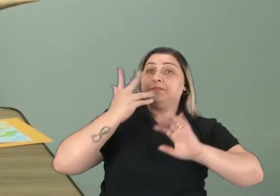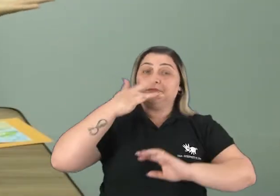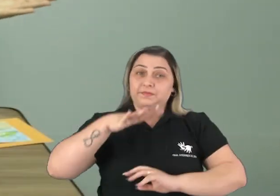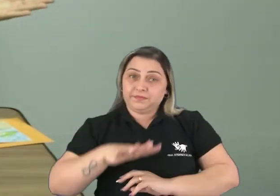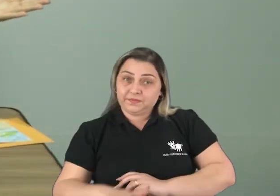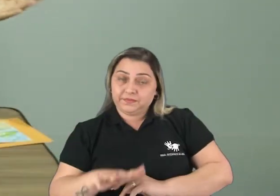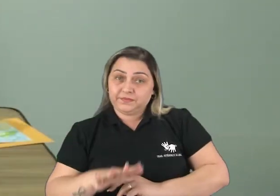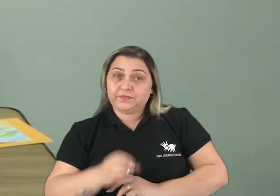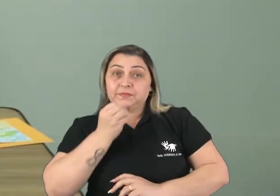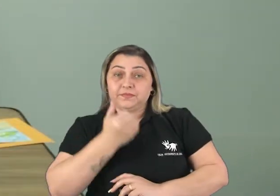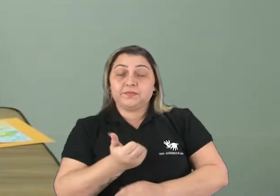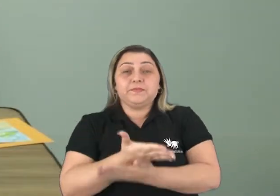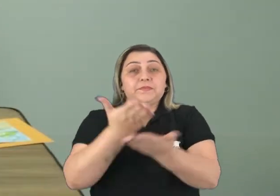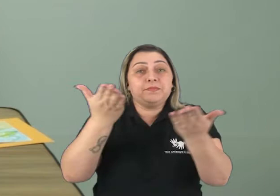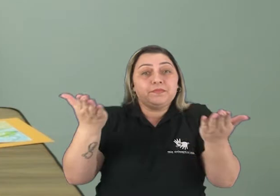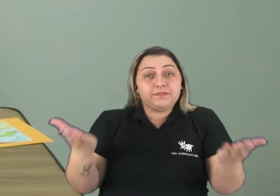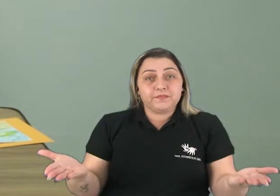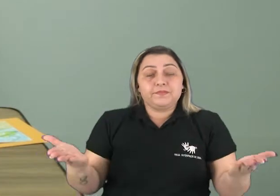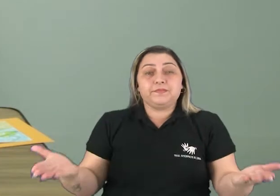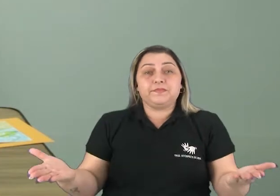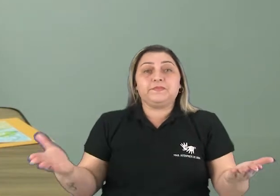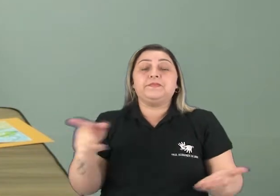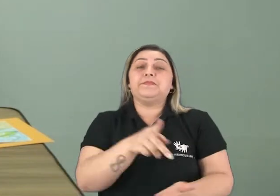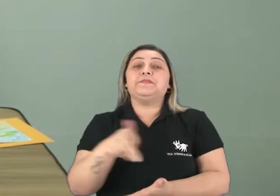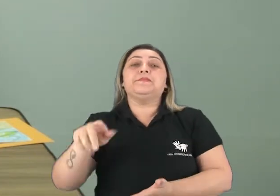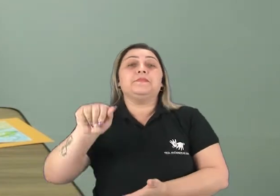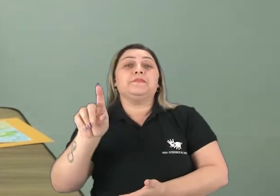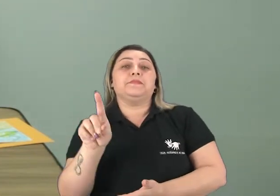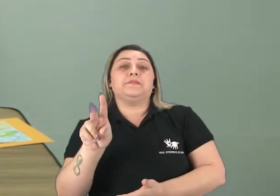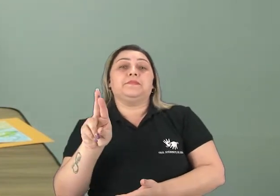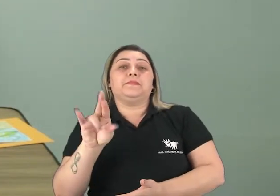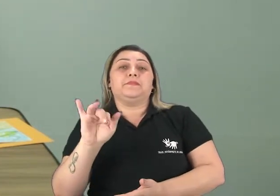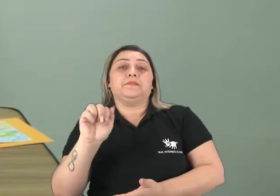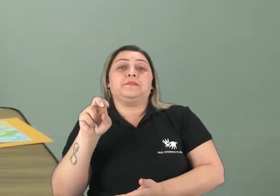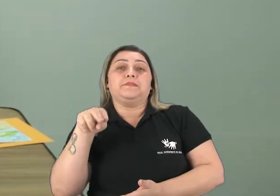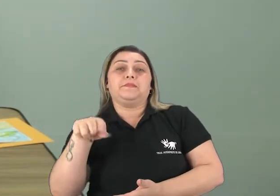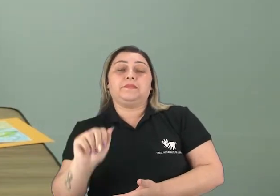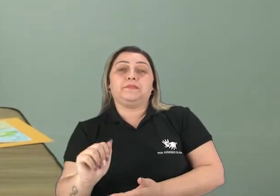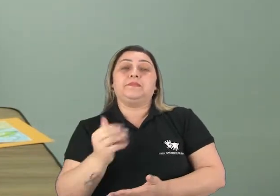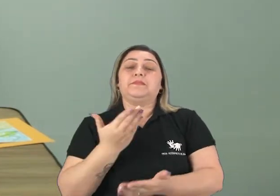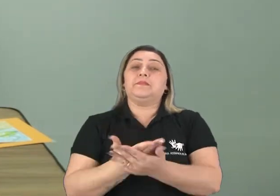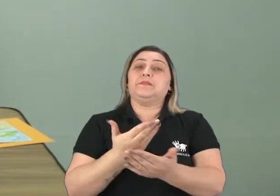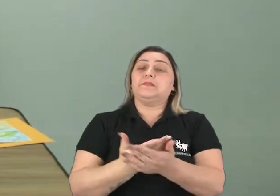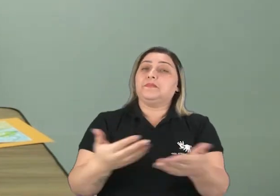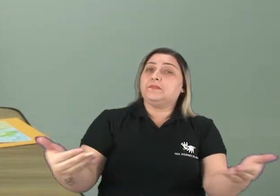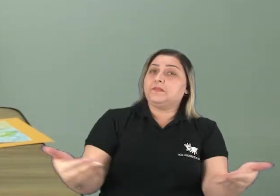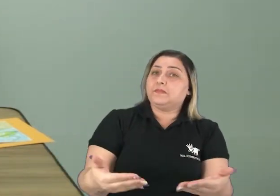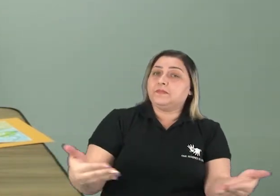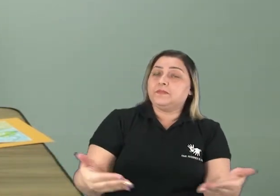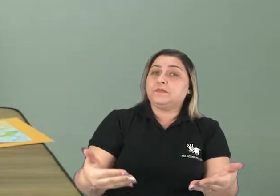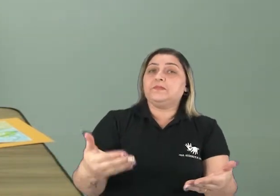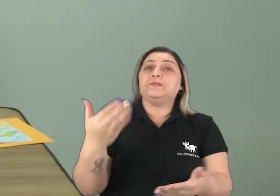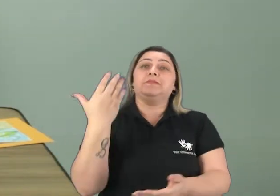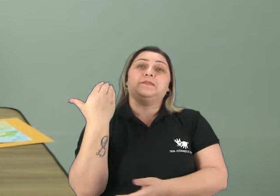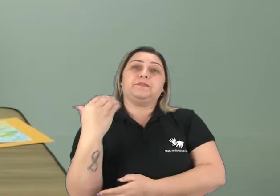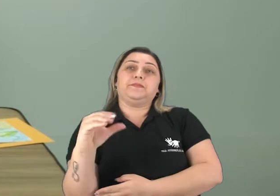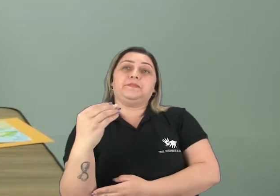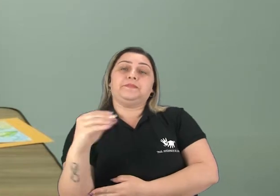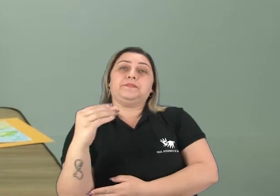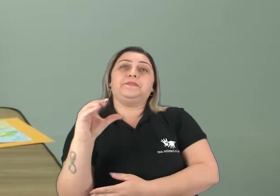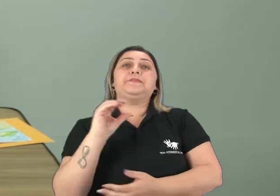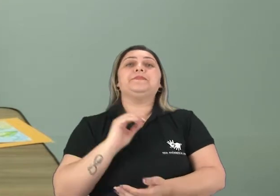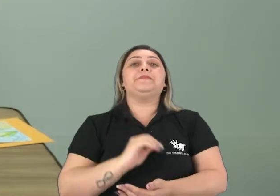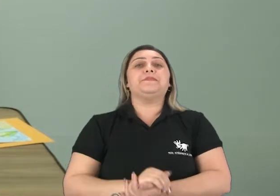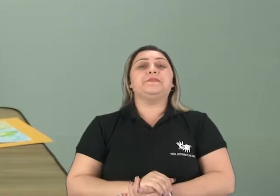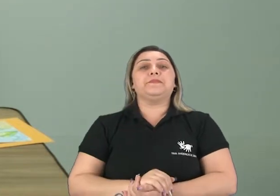Olá, crianças! Tudo bem com vocês? Sou a professora Adriana. Nossa aula de hoje é de